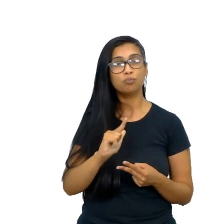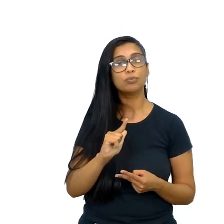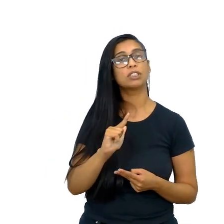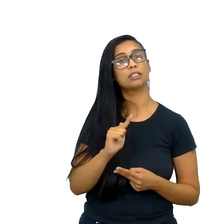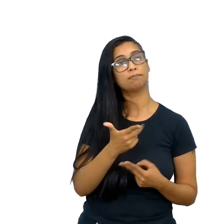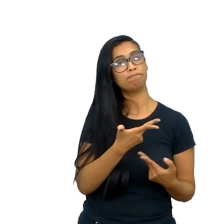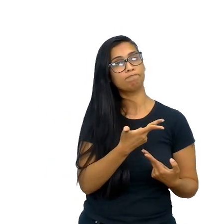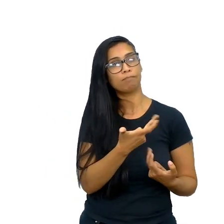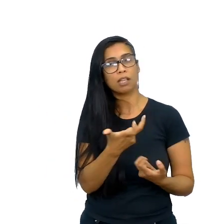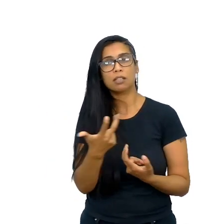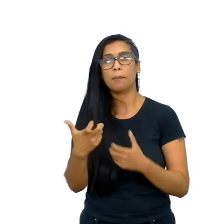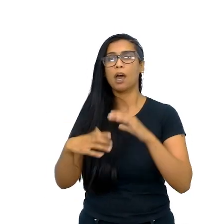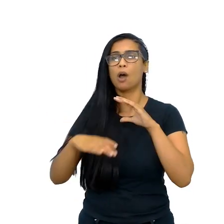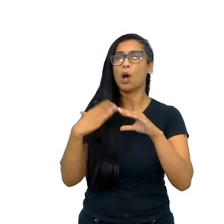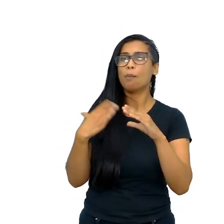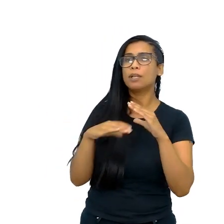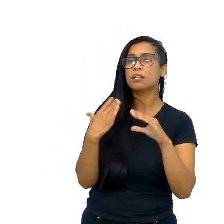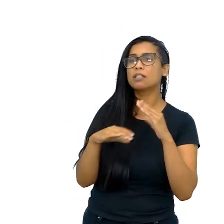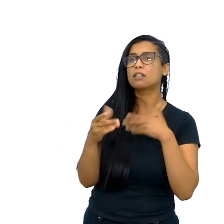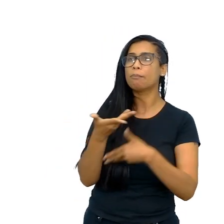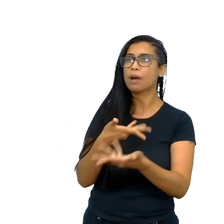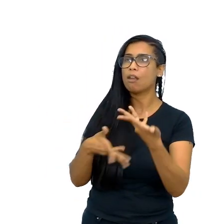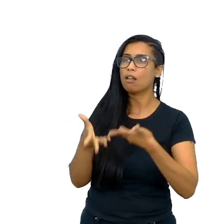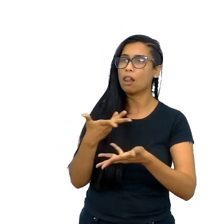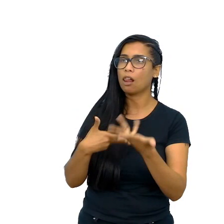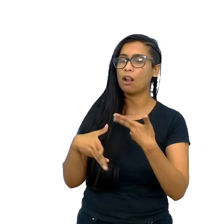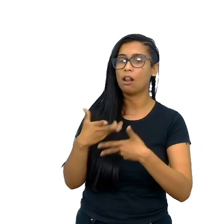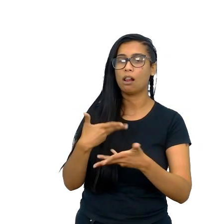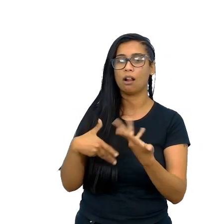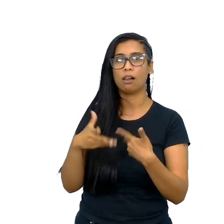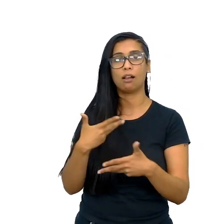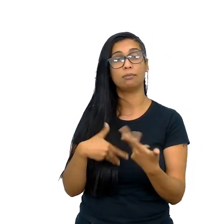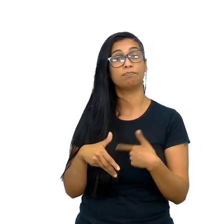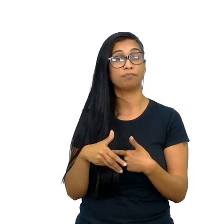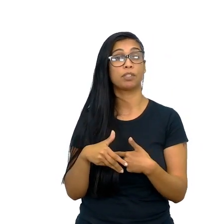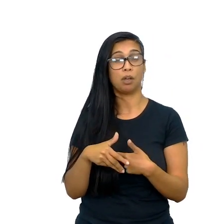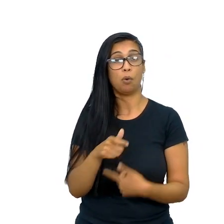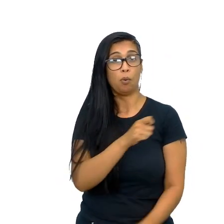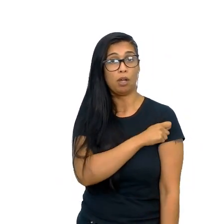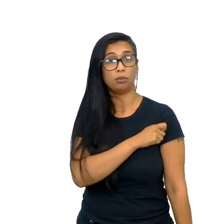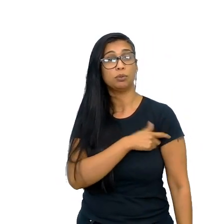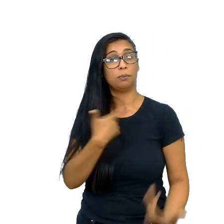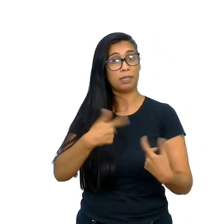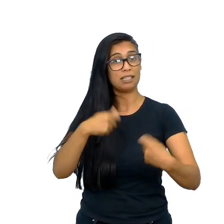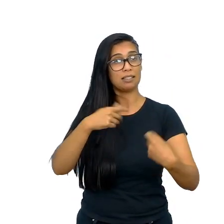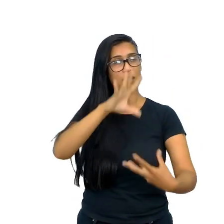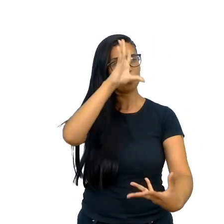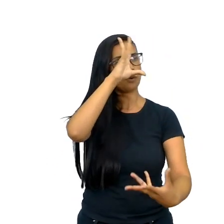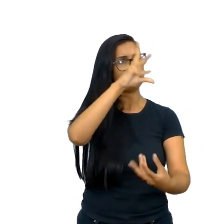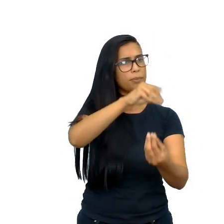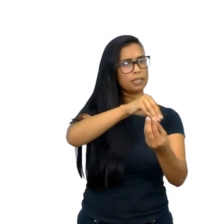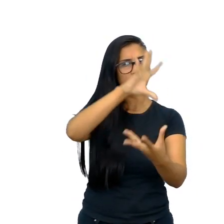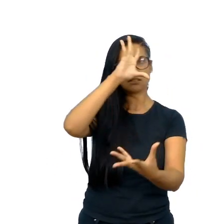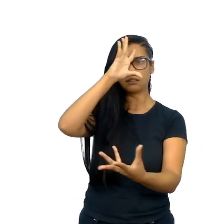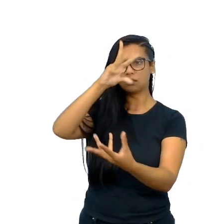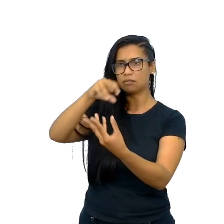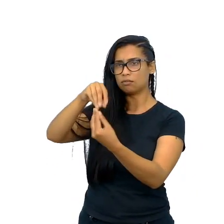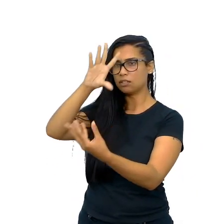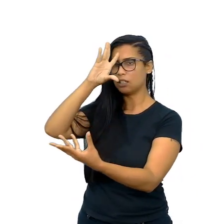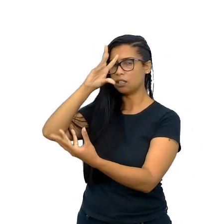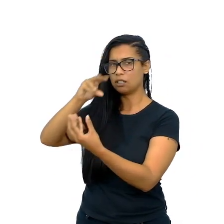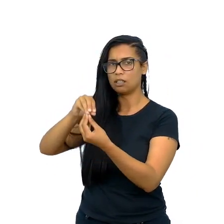situacionalidade comunicativa, de interação entre ambos. Tudo isso o estudante precisa compreender, né, essa questão de onde